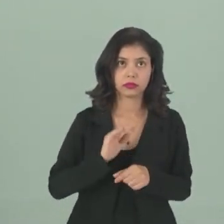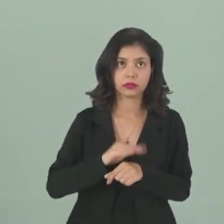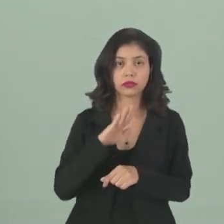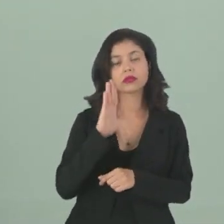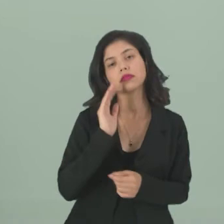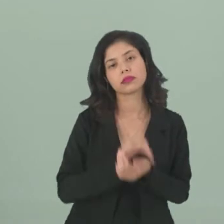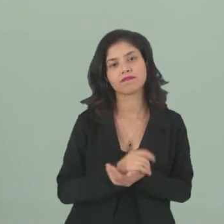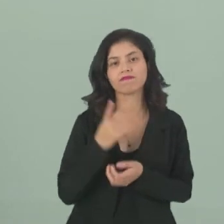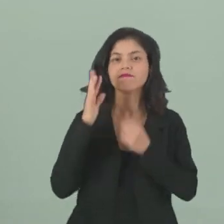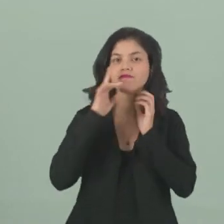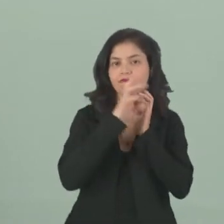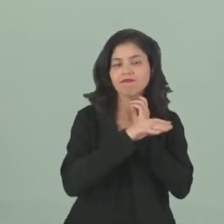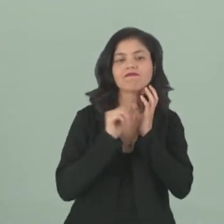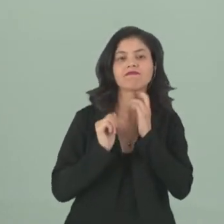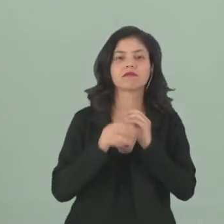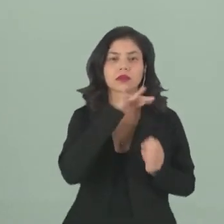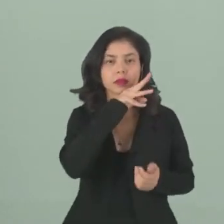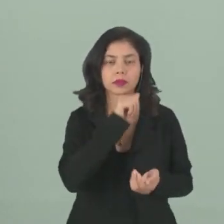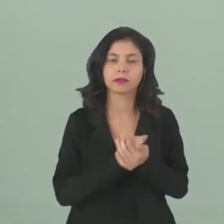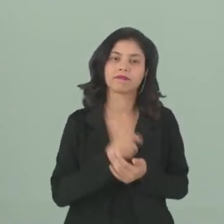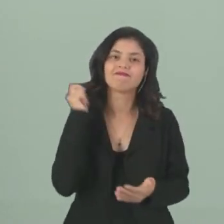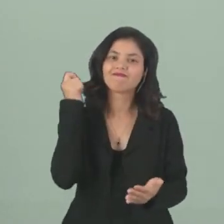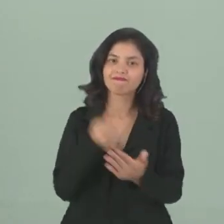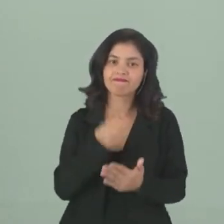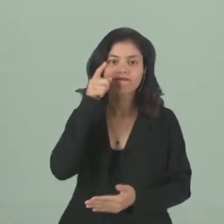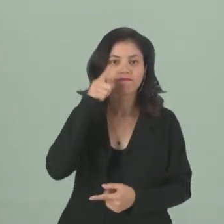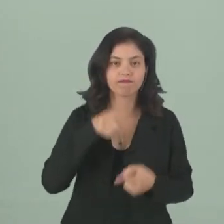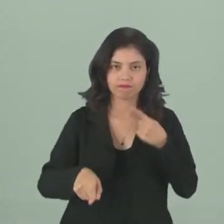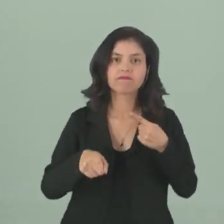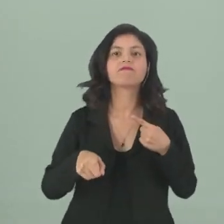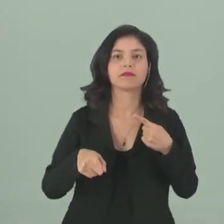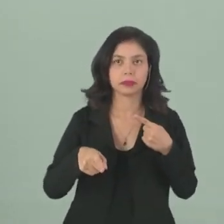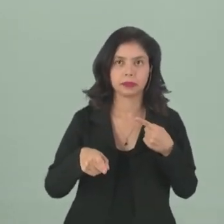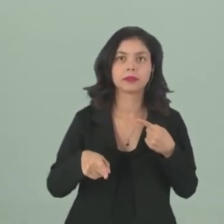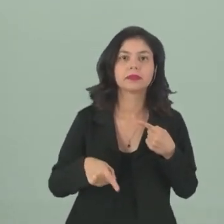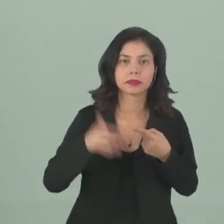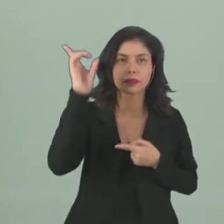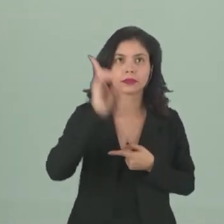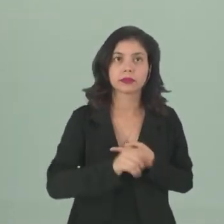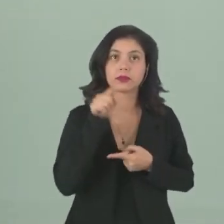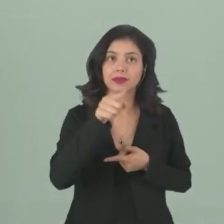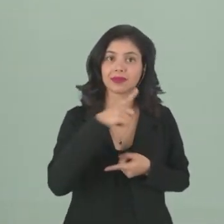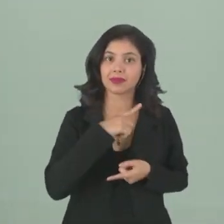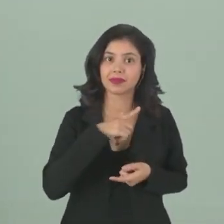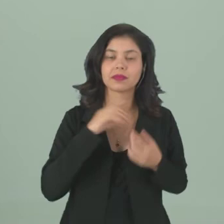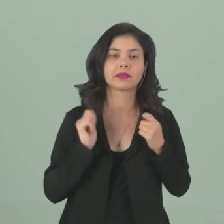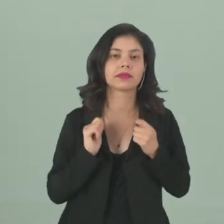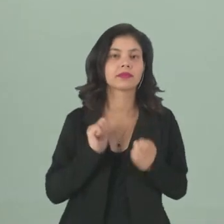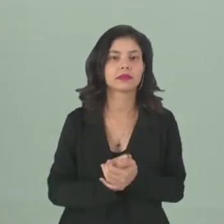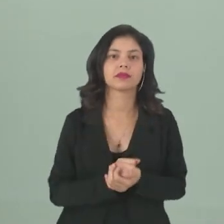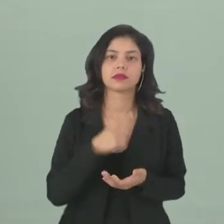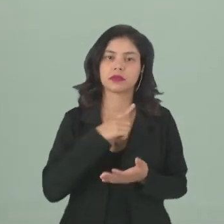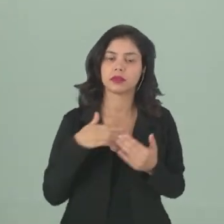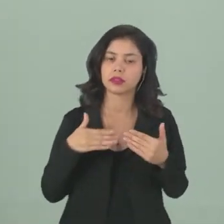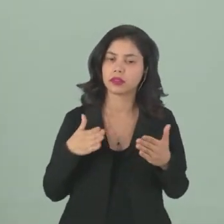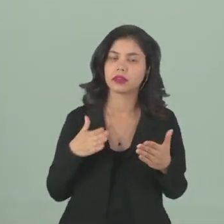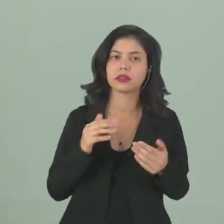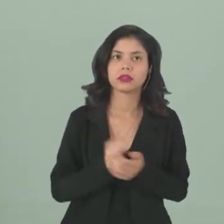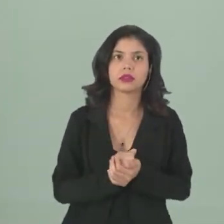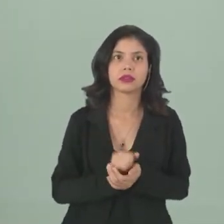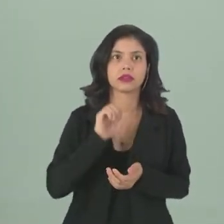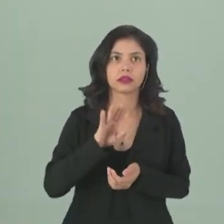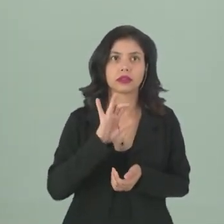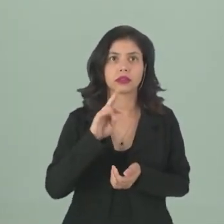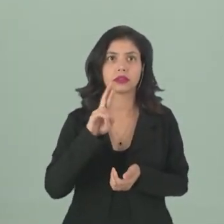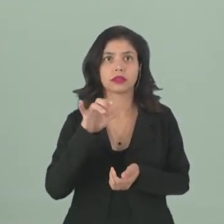cruel de toda a ditadura. Nele eram proibidos o direito a você ter uma defesa, até